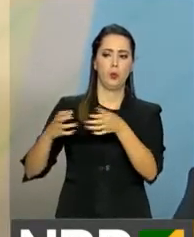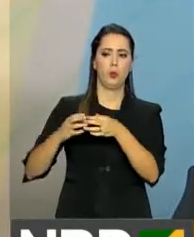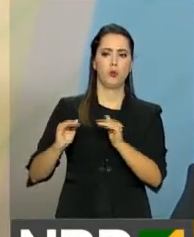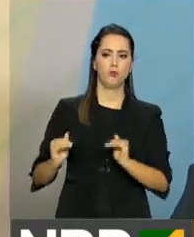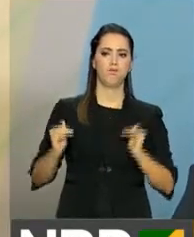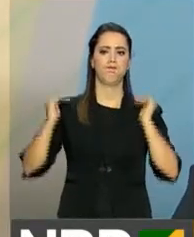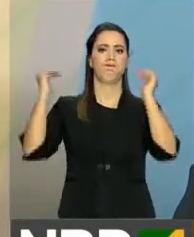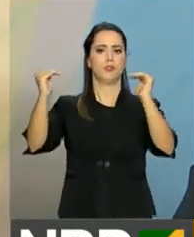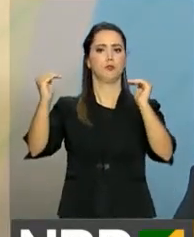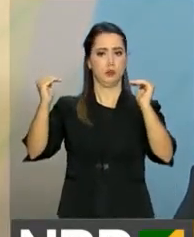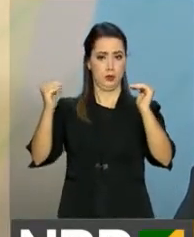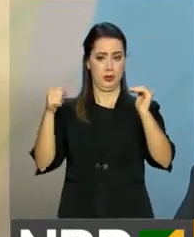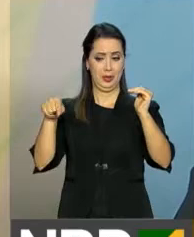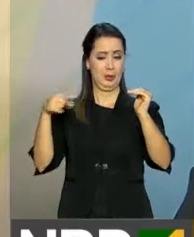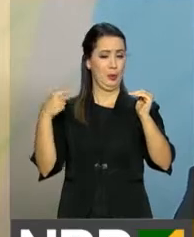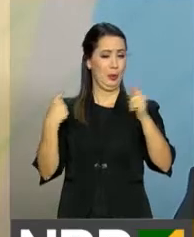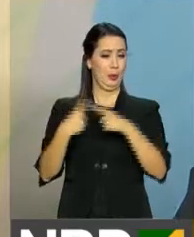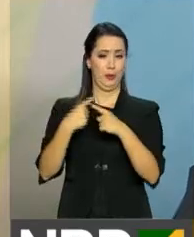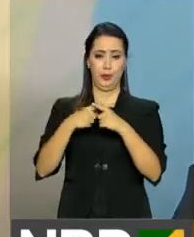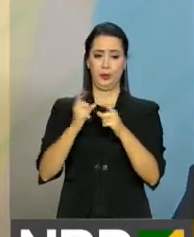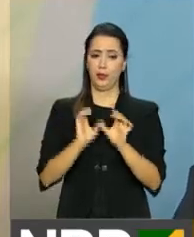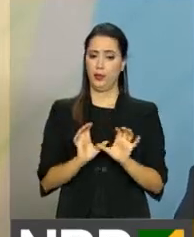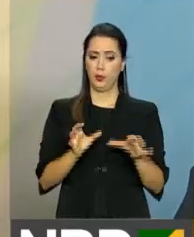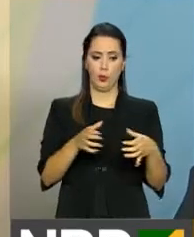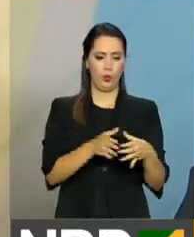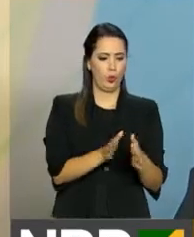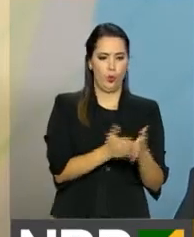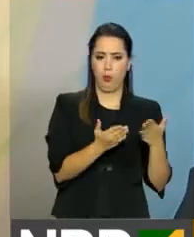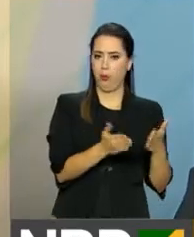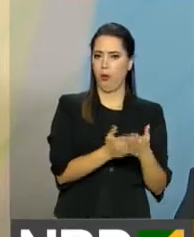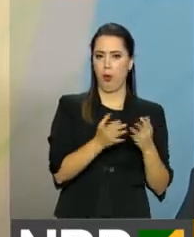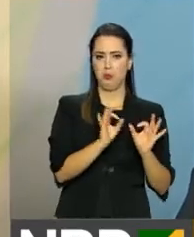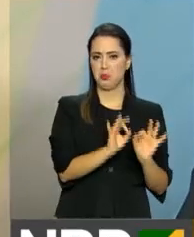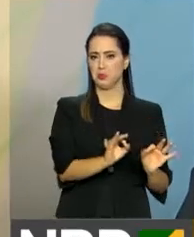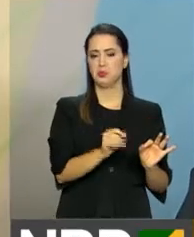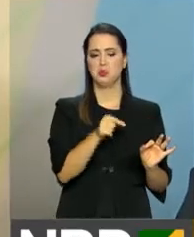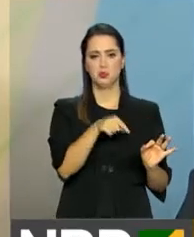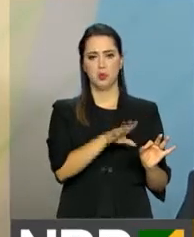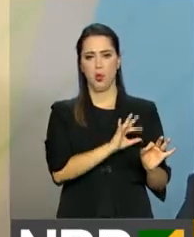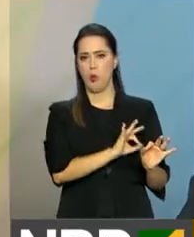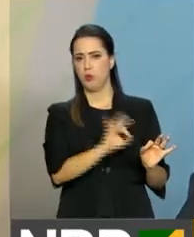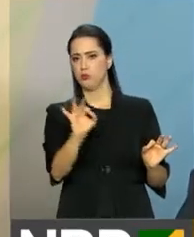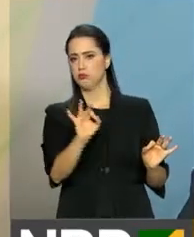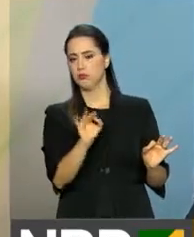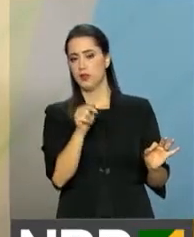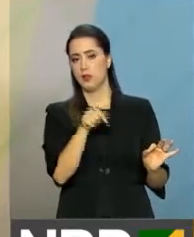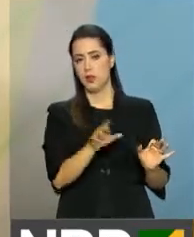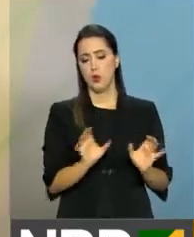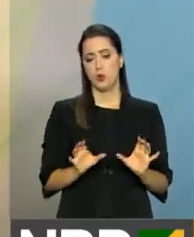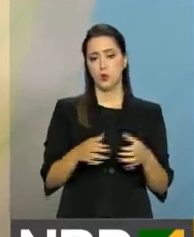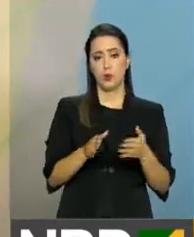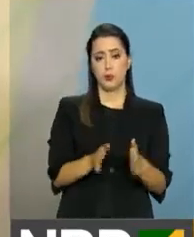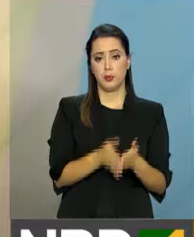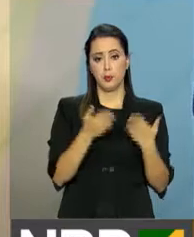e já que ela não se dirigia aos mais pobres ao contrário os que os mais vulneráveis e aqueles